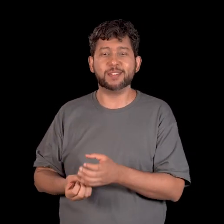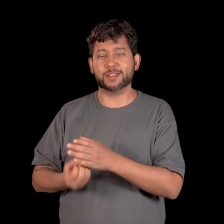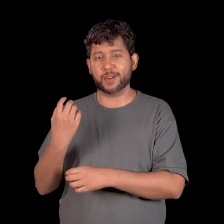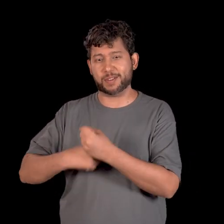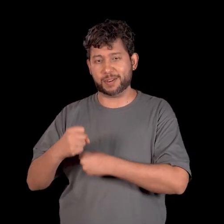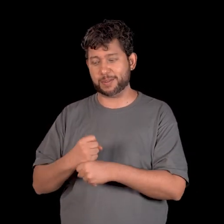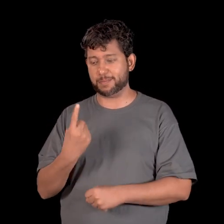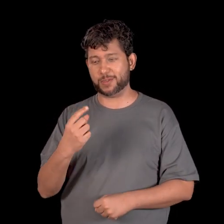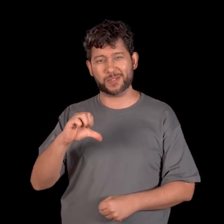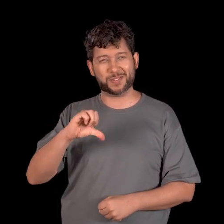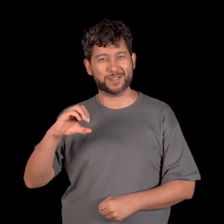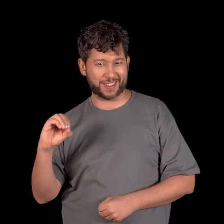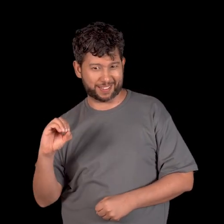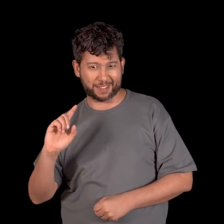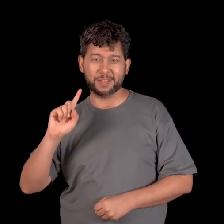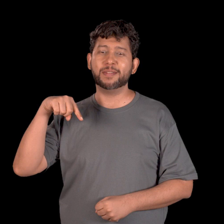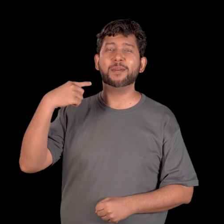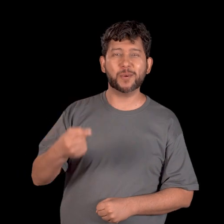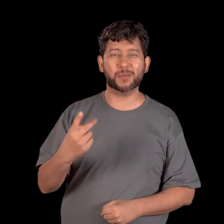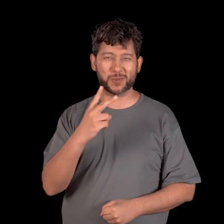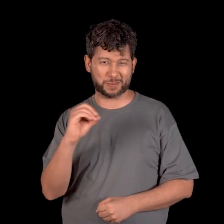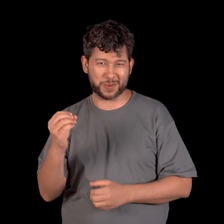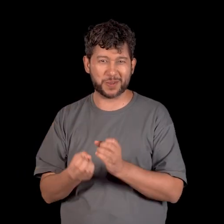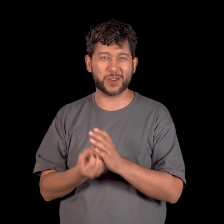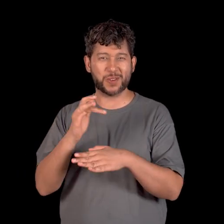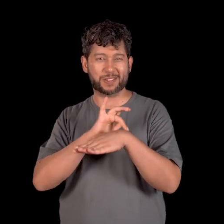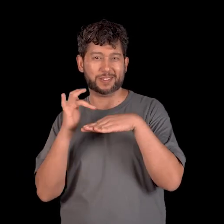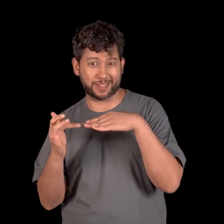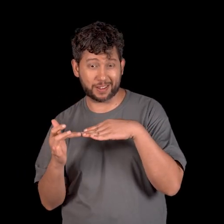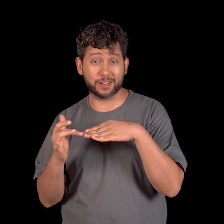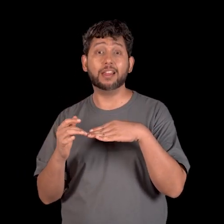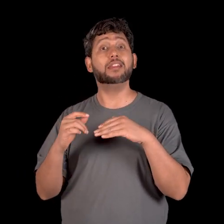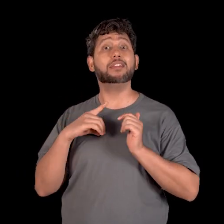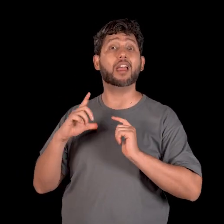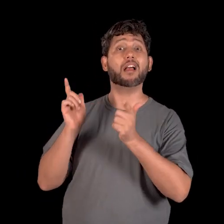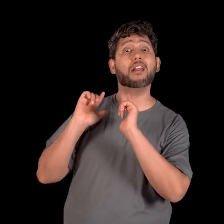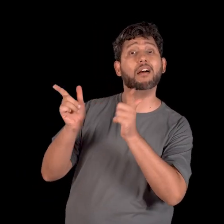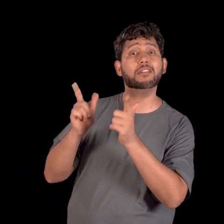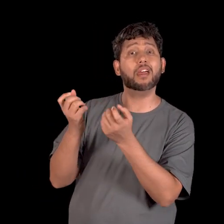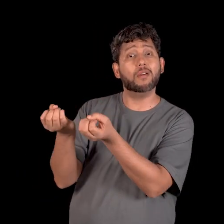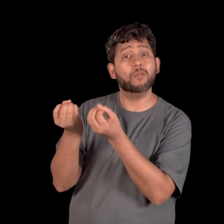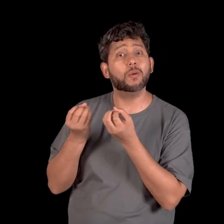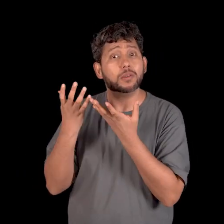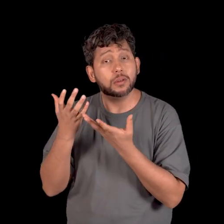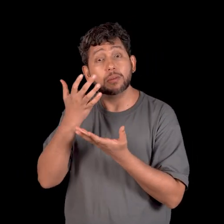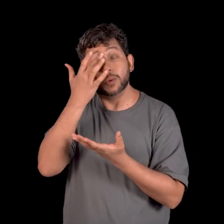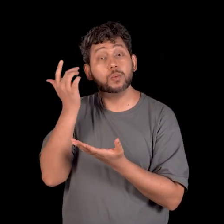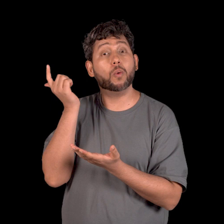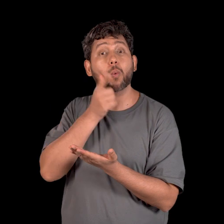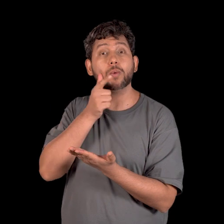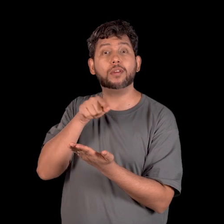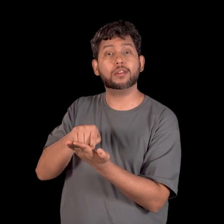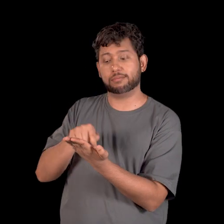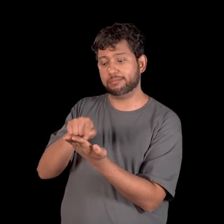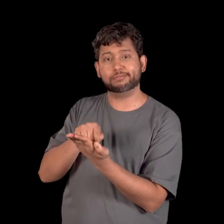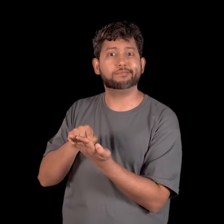internet. Com o seu surgimento nos anos 1990, e o das redes sociais, nos anos 2000, novas formas de